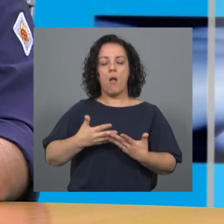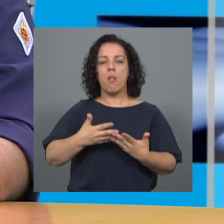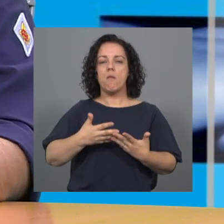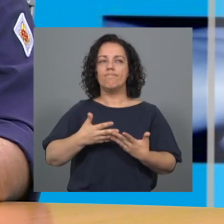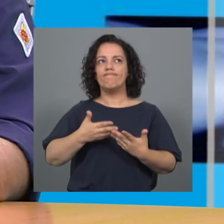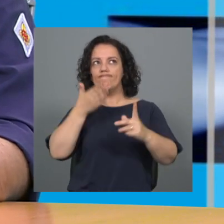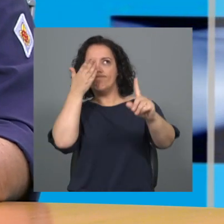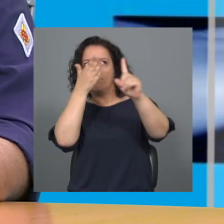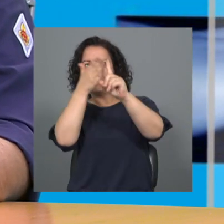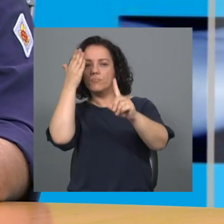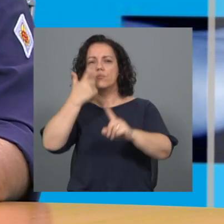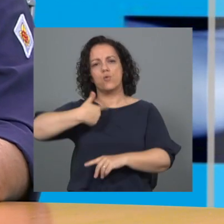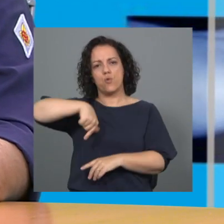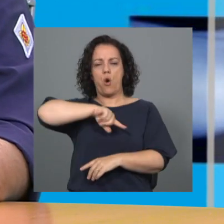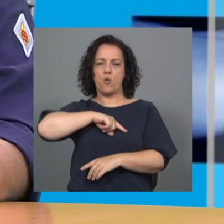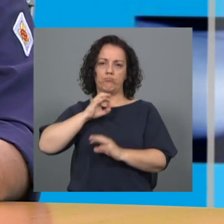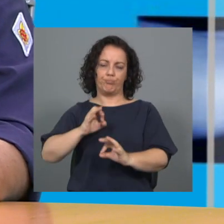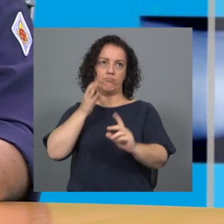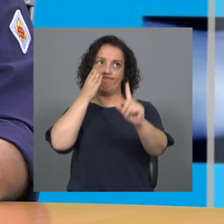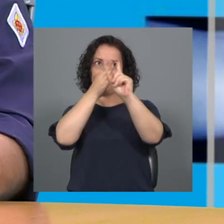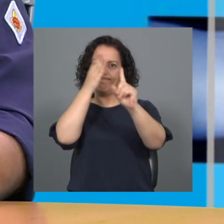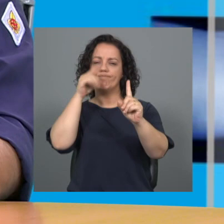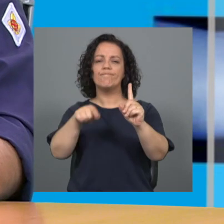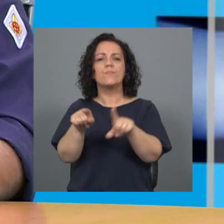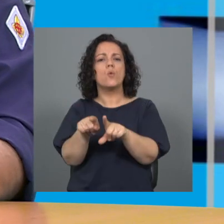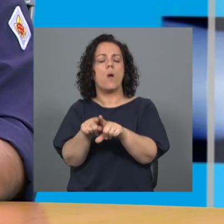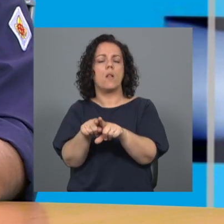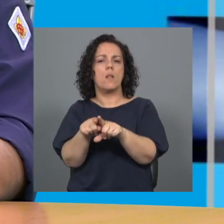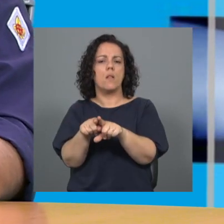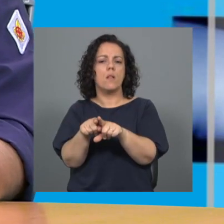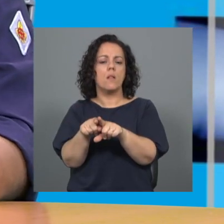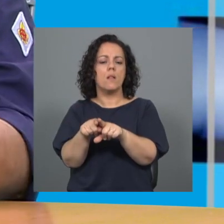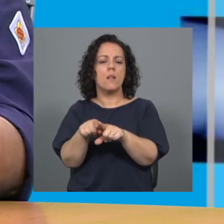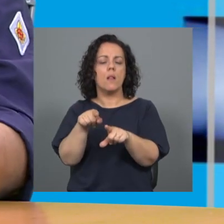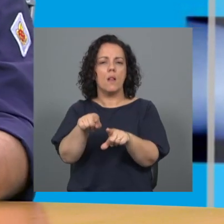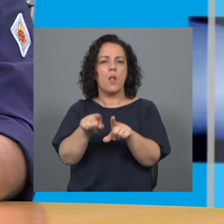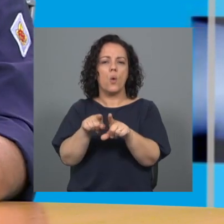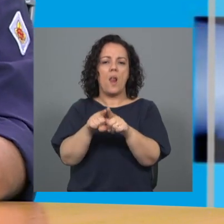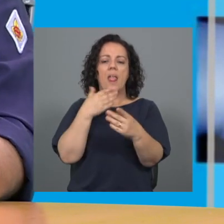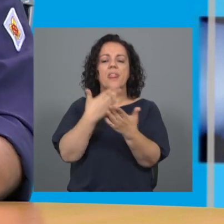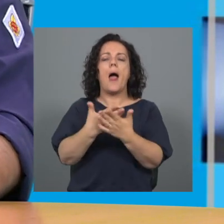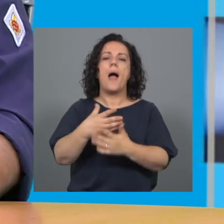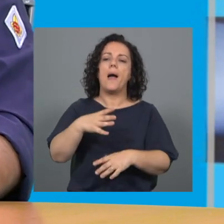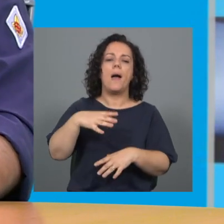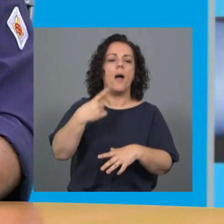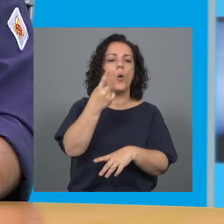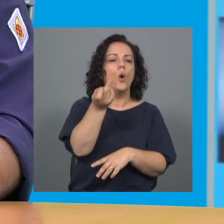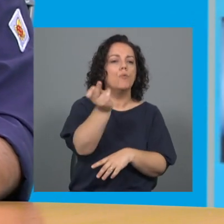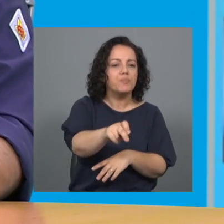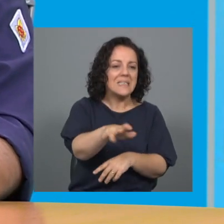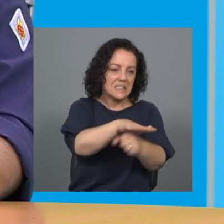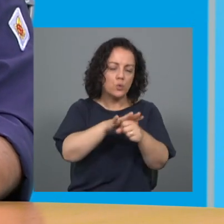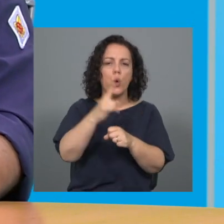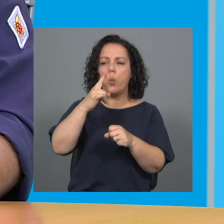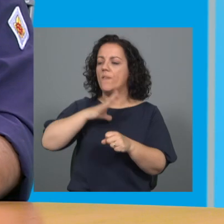nós estamos muito centrados nesta questão de não ser um penso rápido que se coloca em algum local, mas ser uma situação